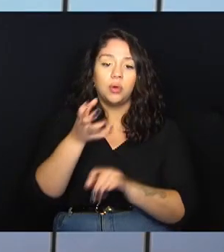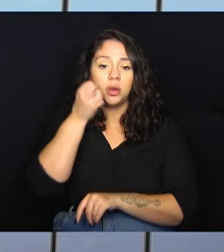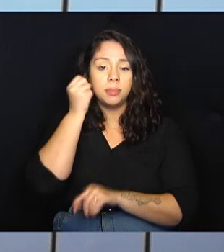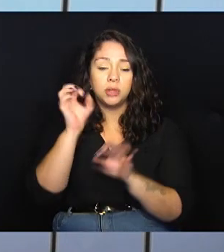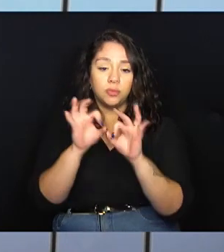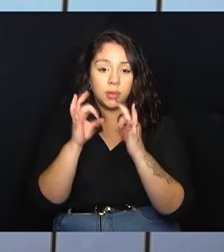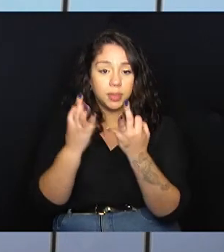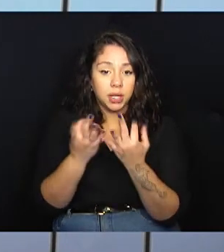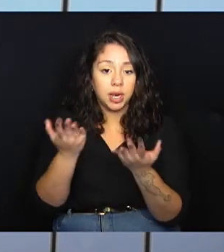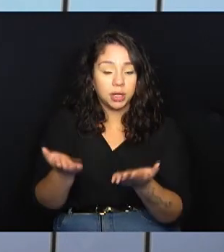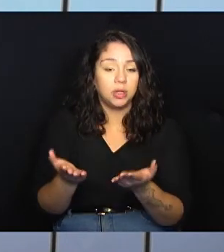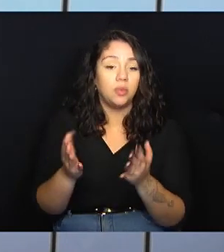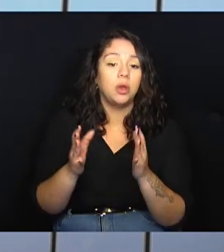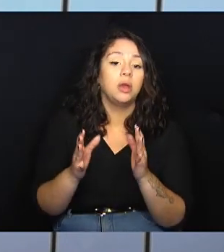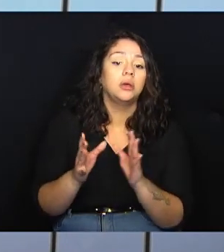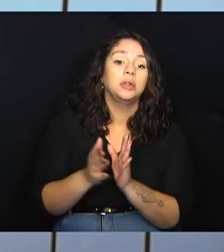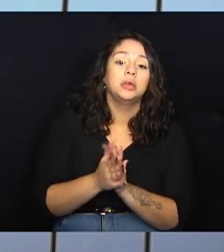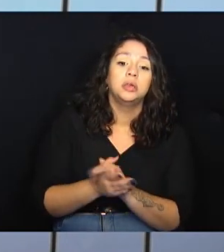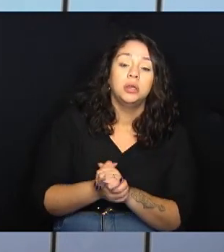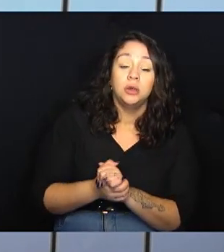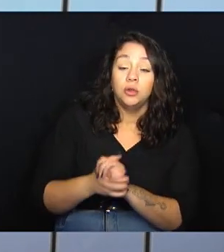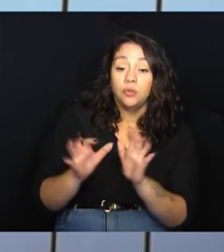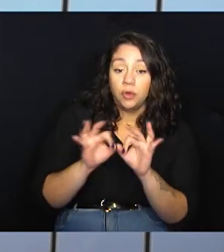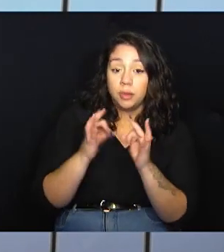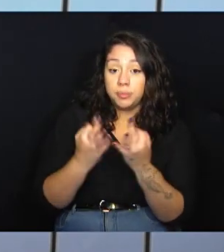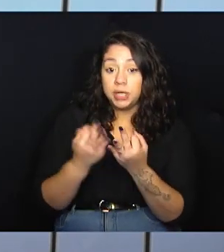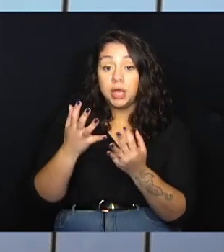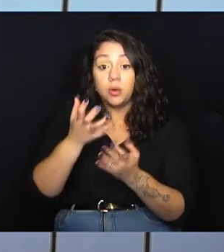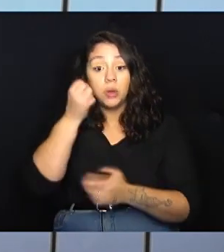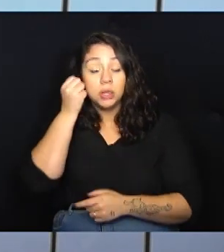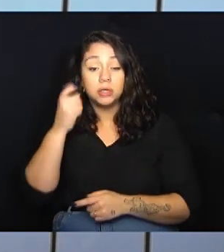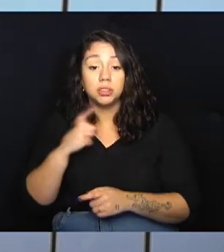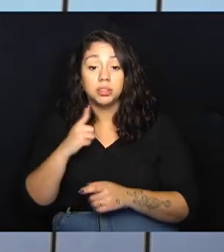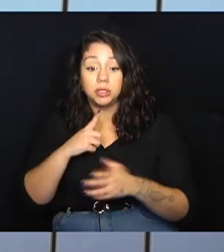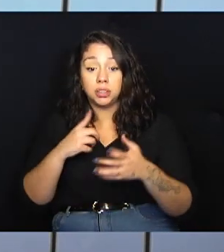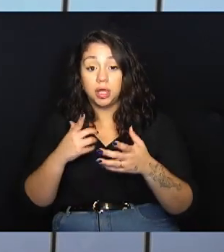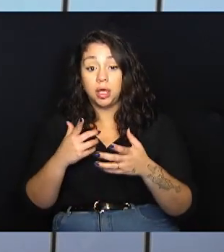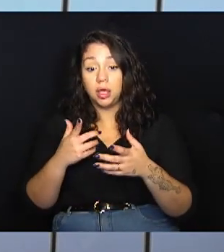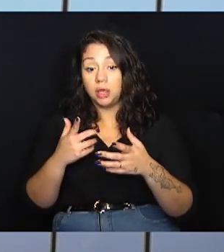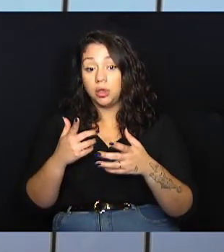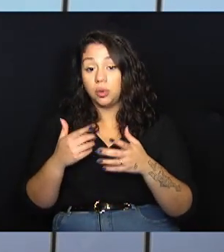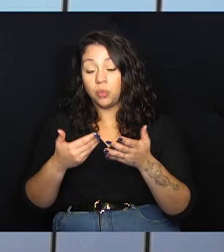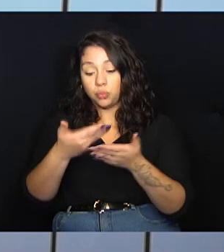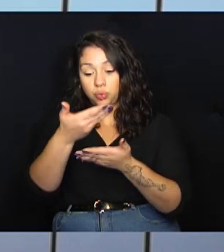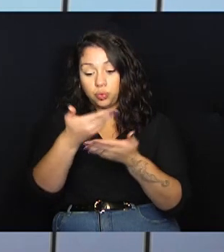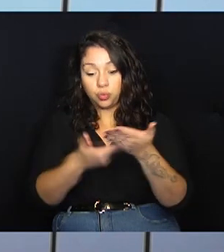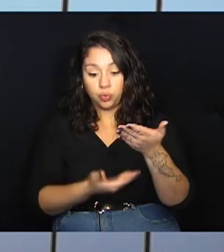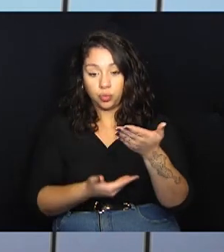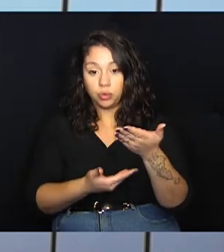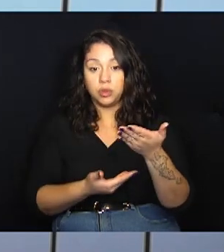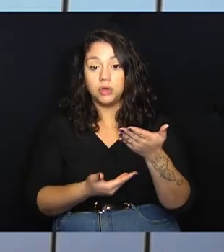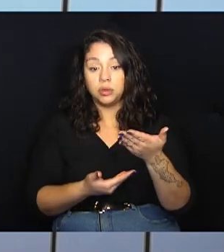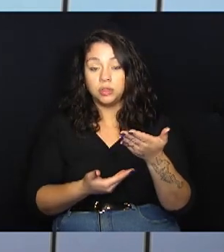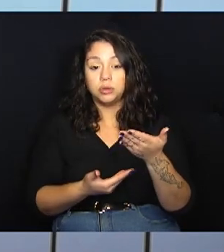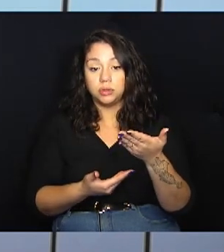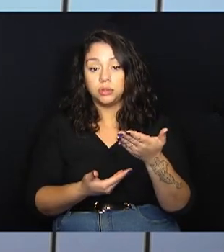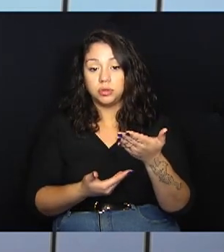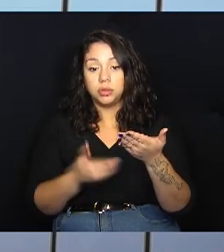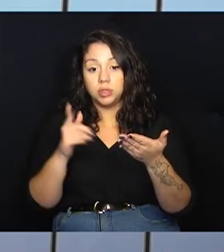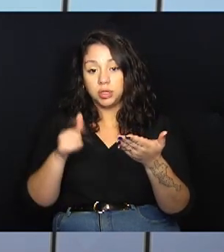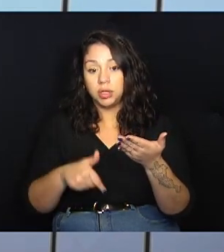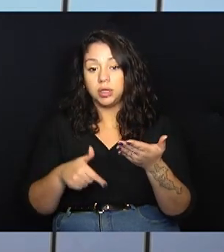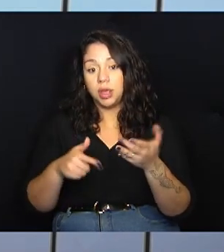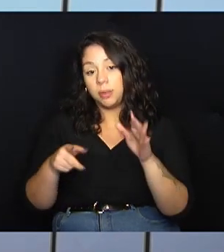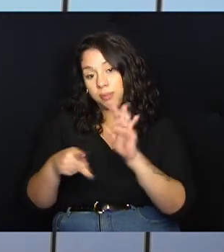a família que se torna família acolhedora, ela recebe uma guarda, um termo de guarda, expedido pela Vara